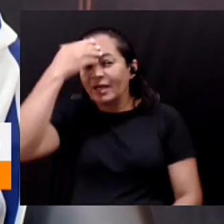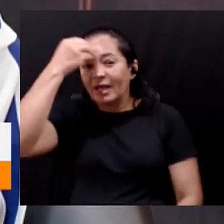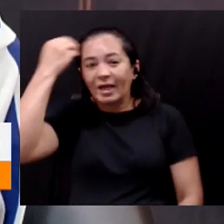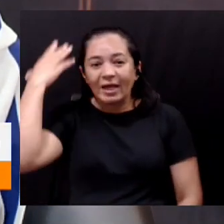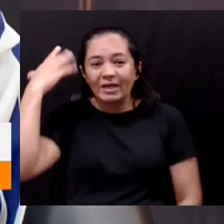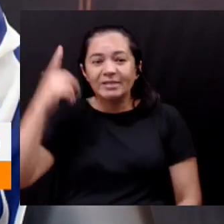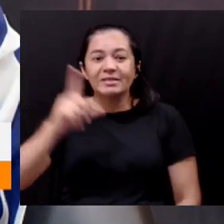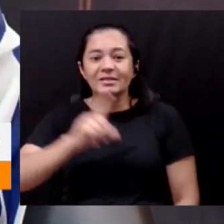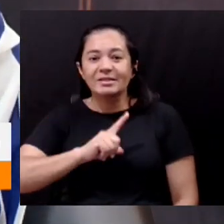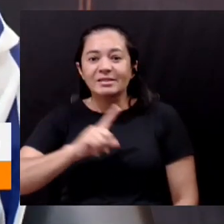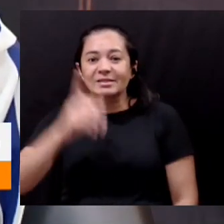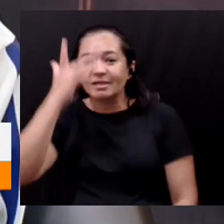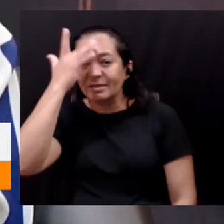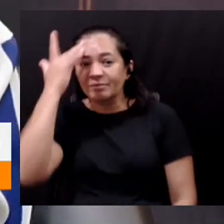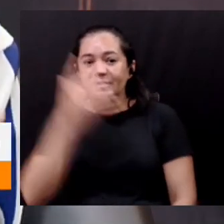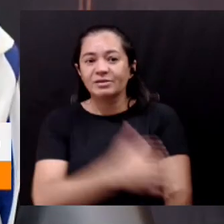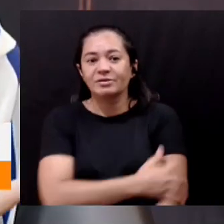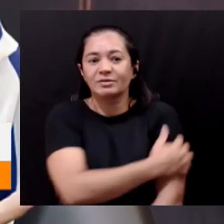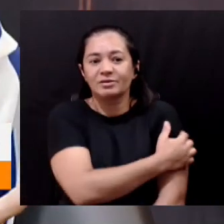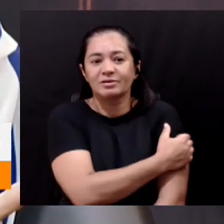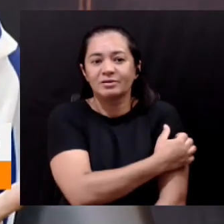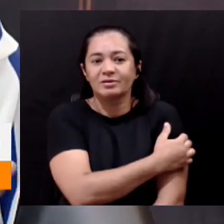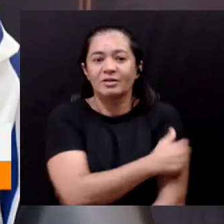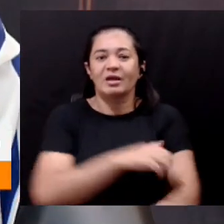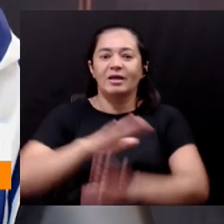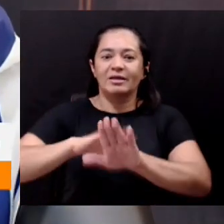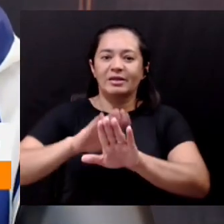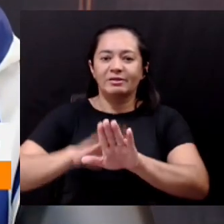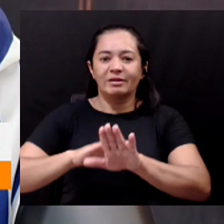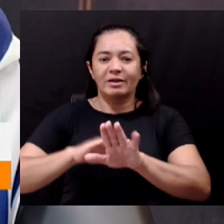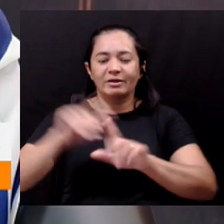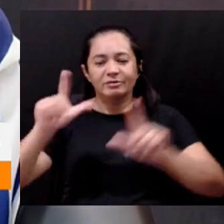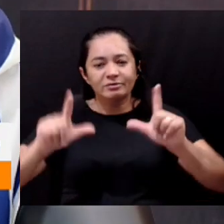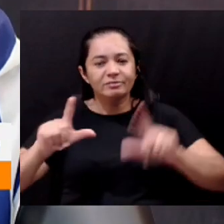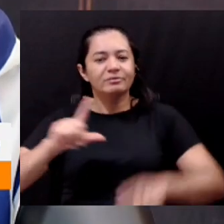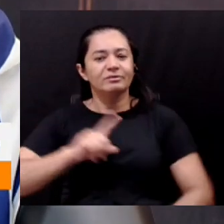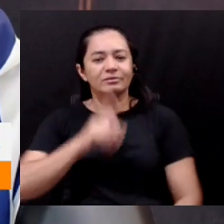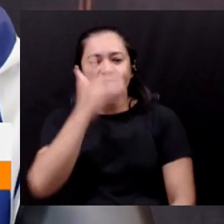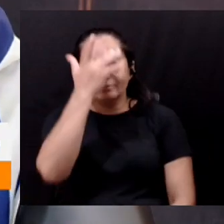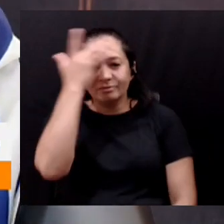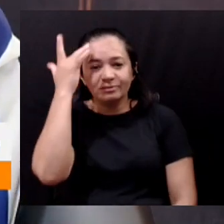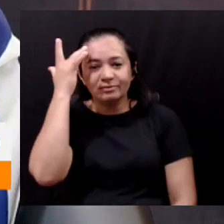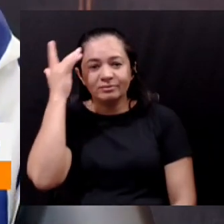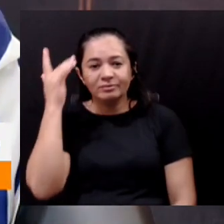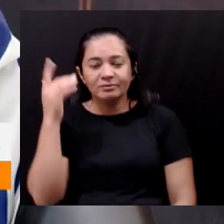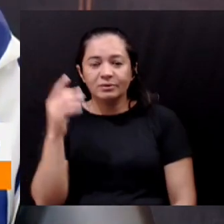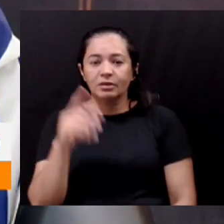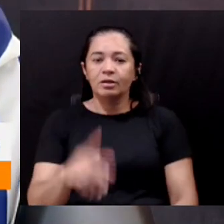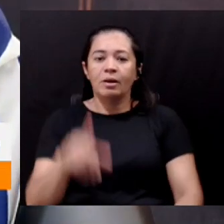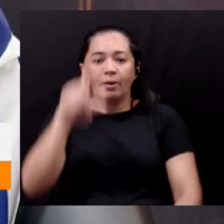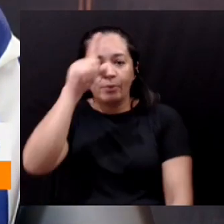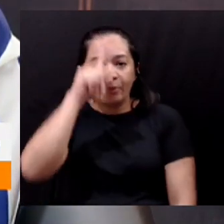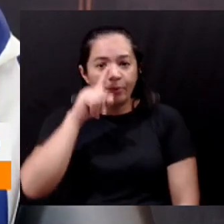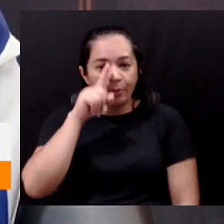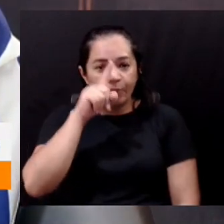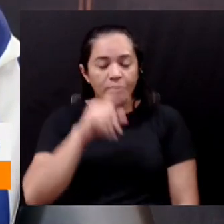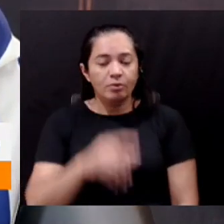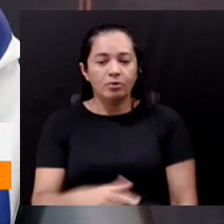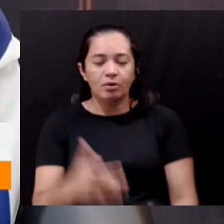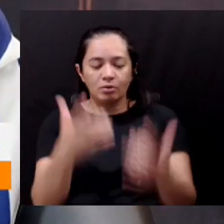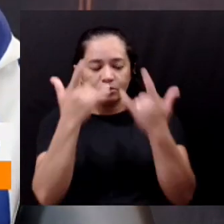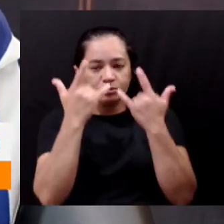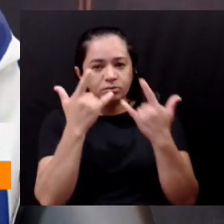ali atrás. A gente, vamos dizer, muitas pessoas Sim. esquecem, né. Uhum. Então assim, é perigoso, é uma ilusão e é uma